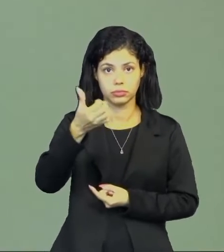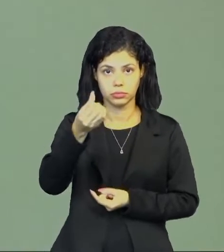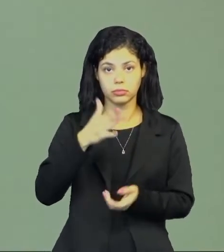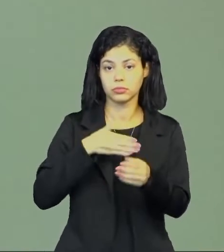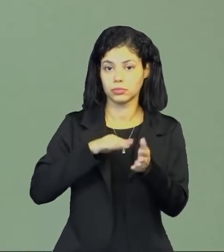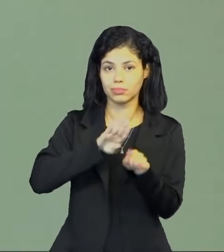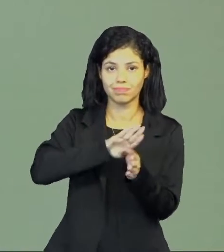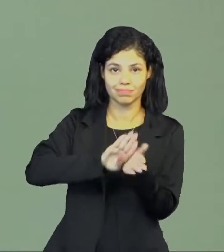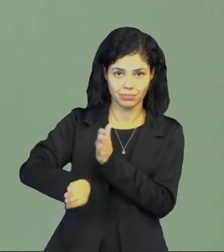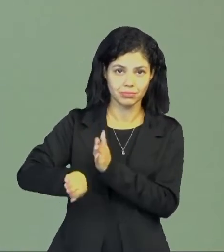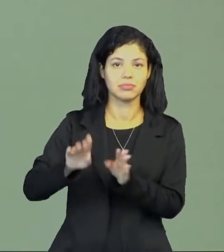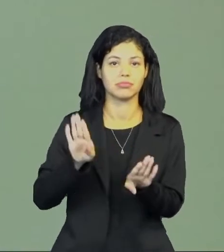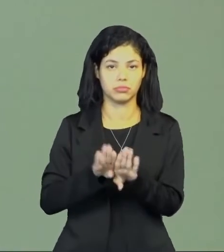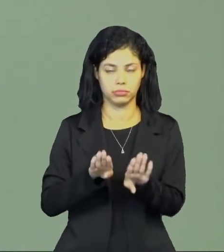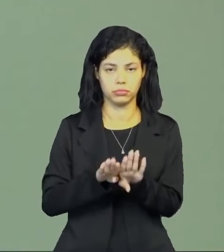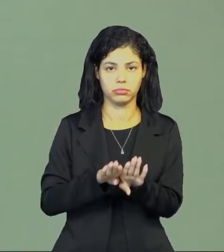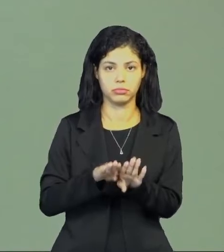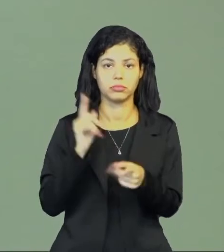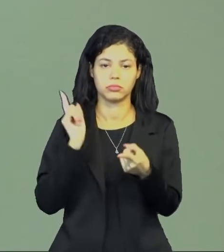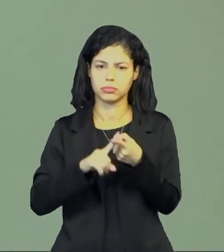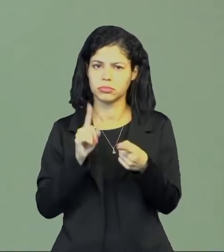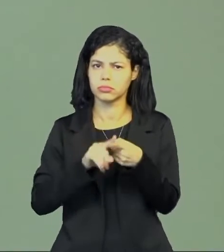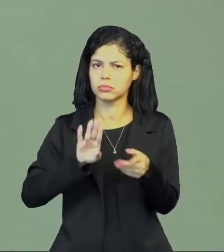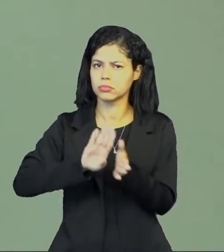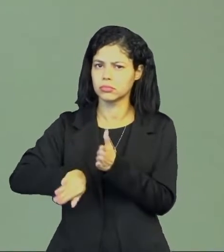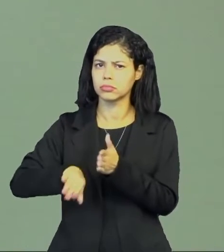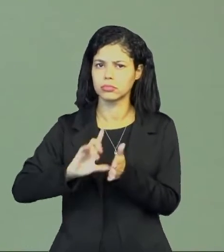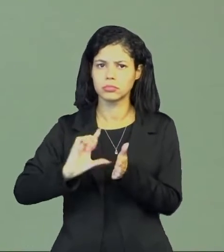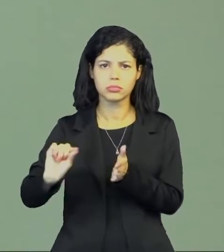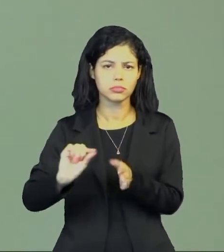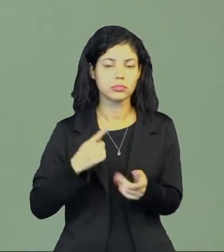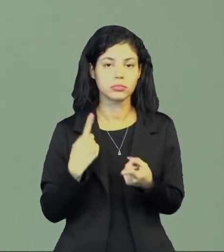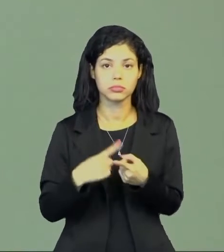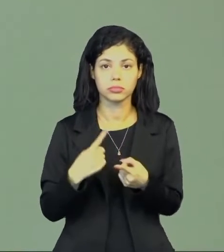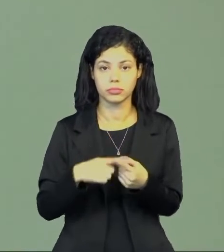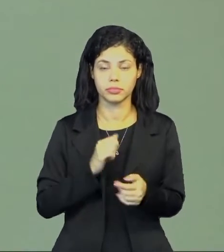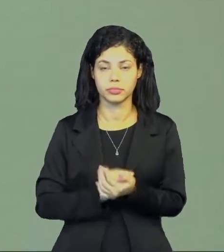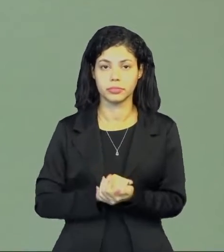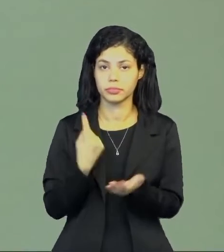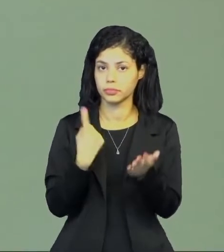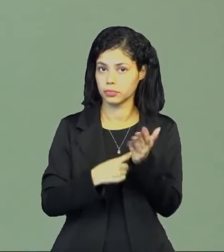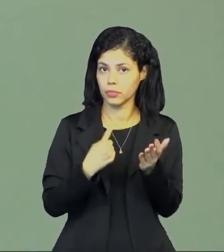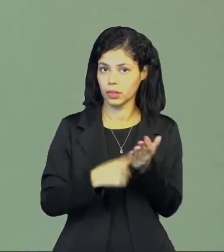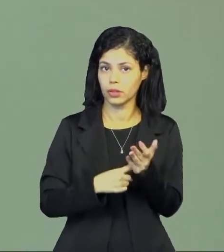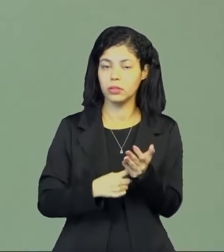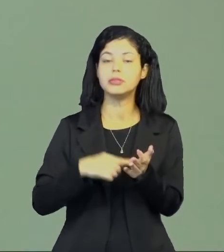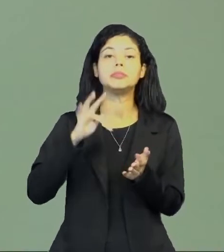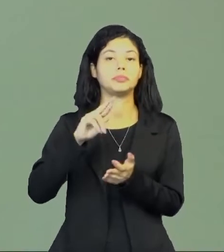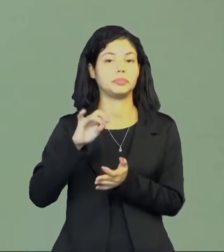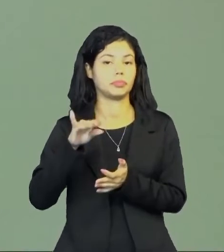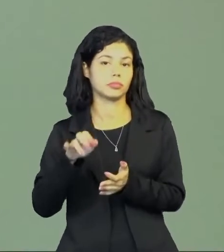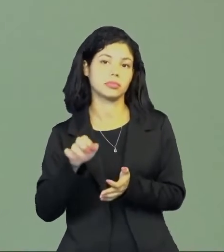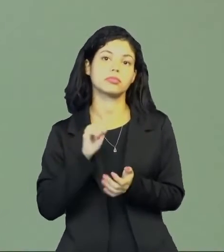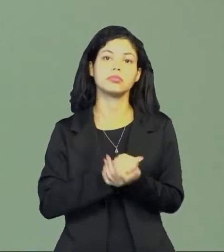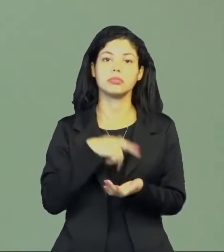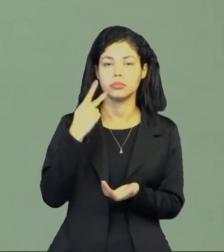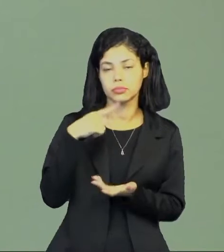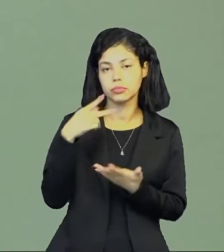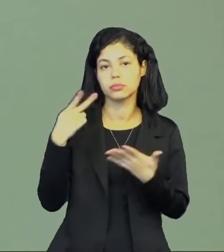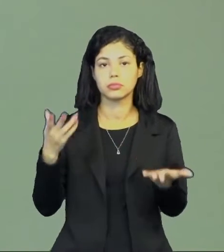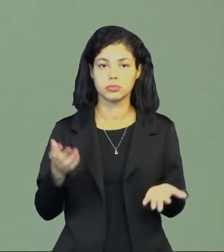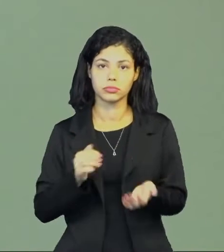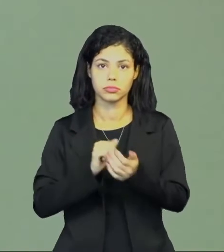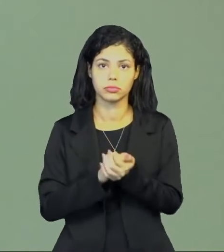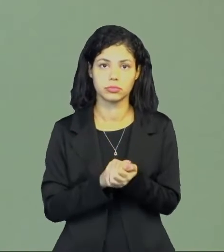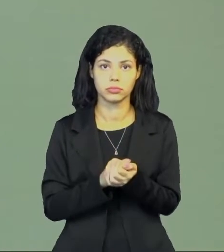Venezuela saiu do bloco, tá? Por que que ela saiu, professor, do bloco? Porque, né, de acordo com fontes aí, dizem que